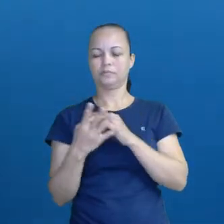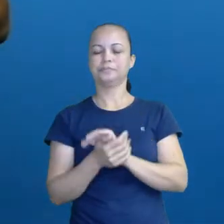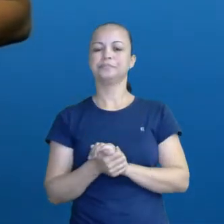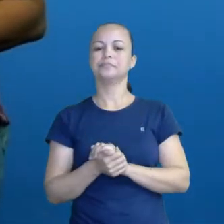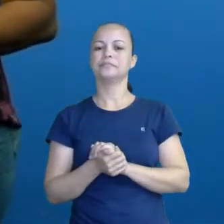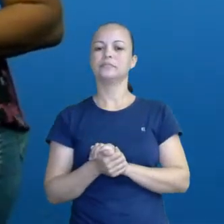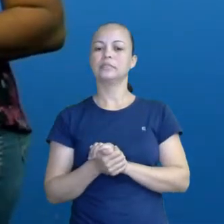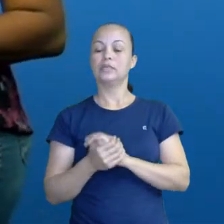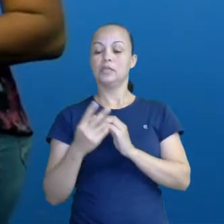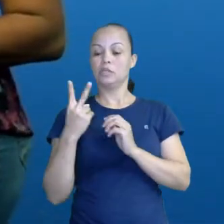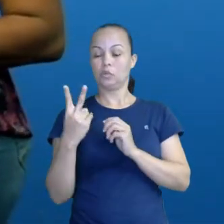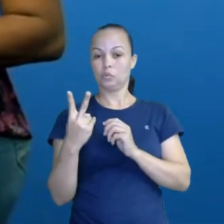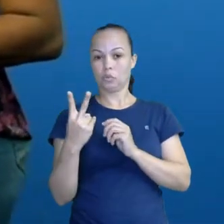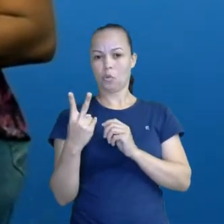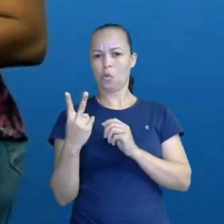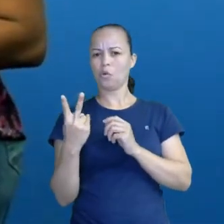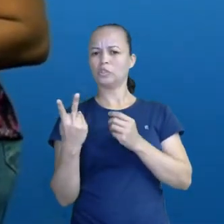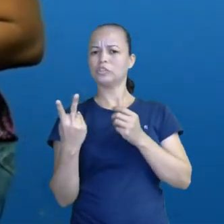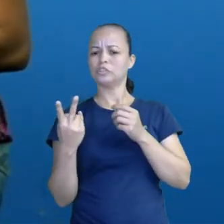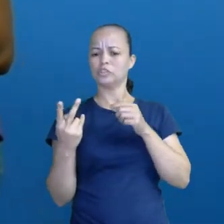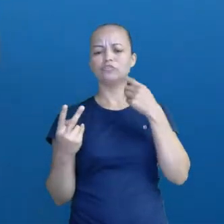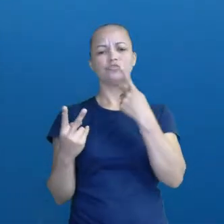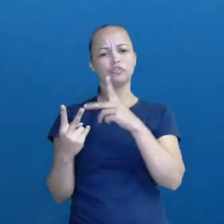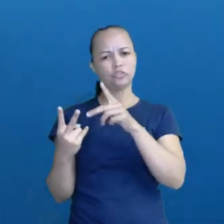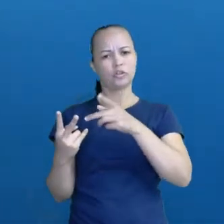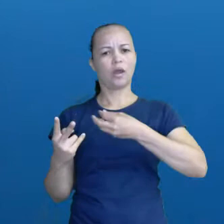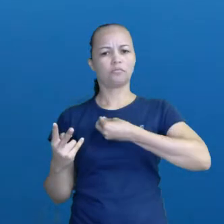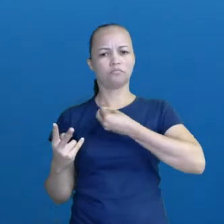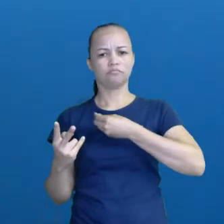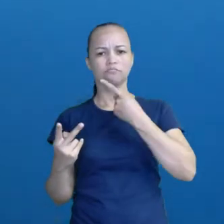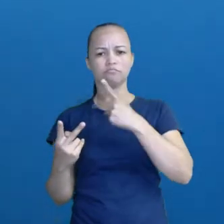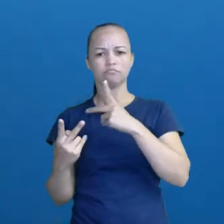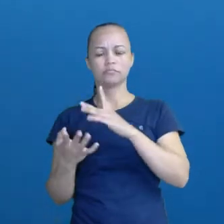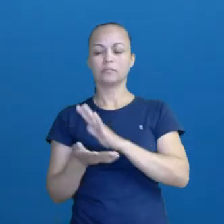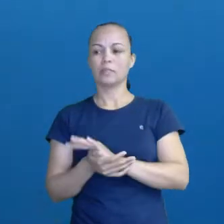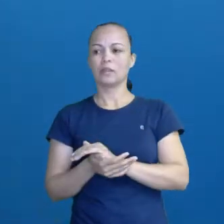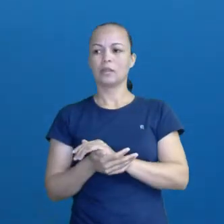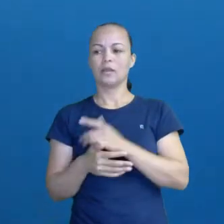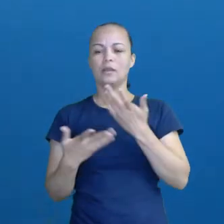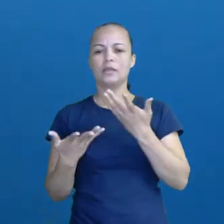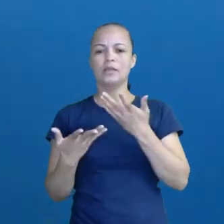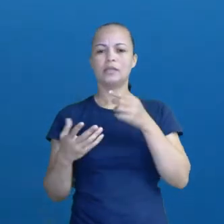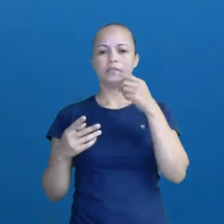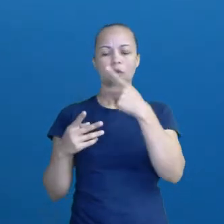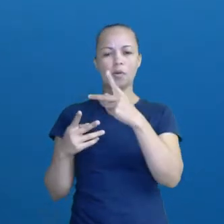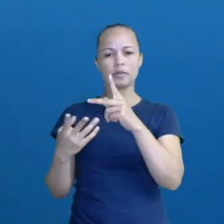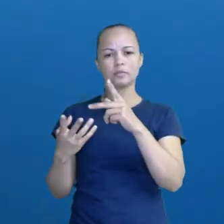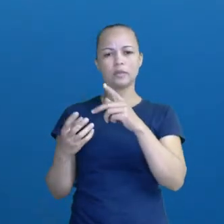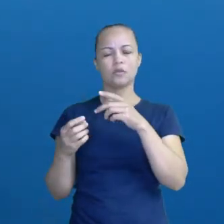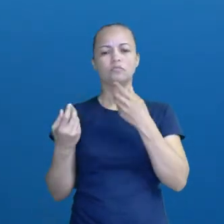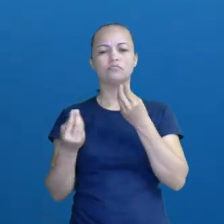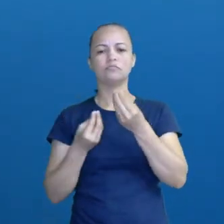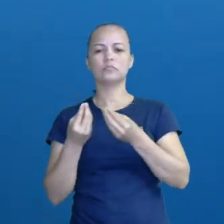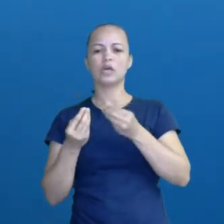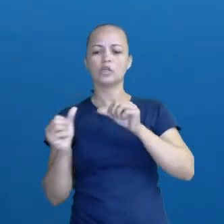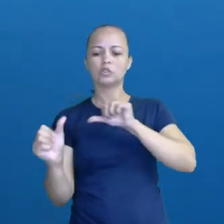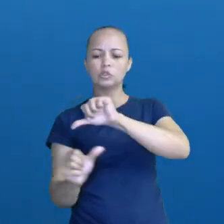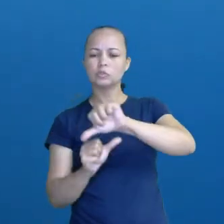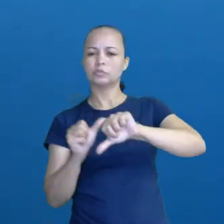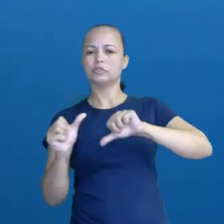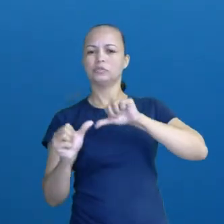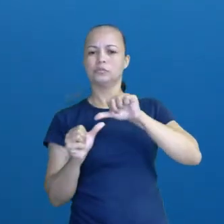e o dois vem da Fórmula já tão essa aqui a sua forma